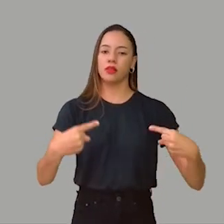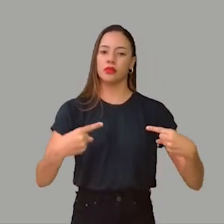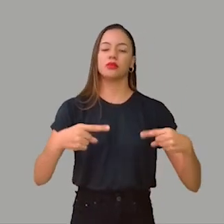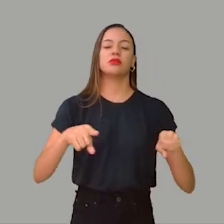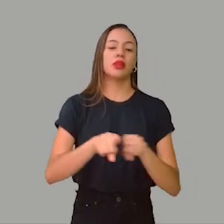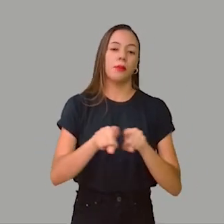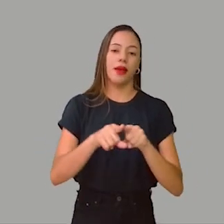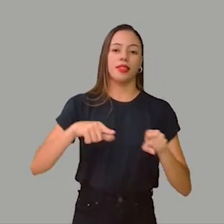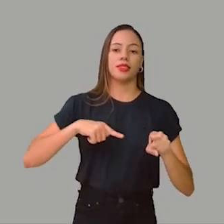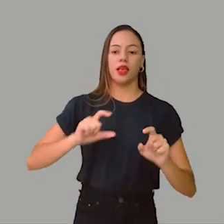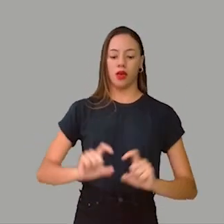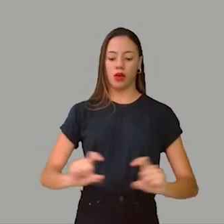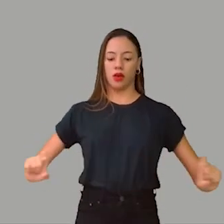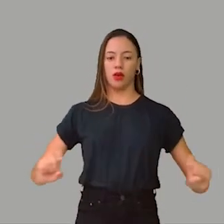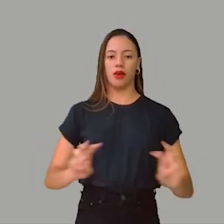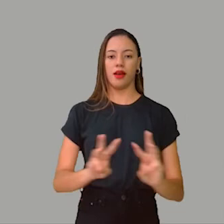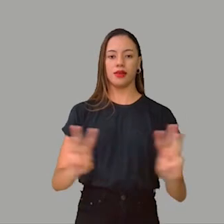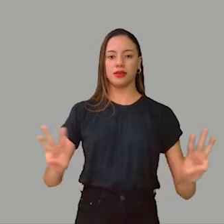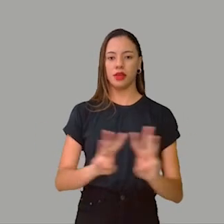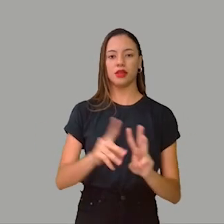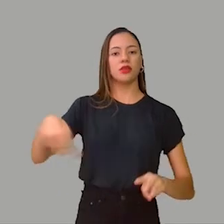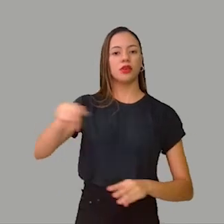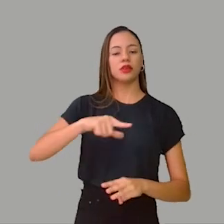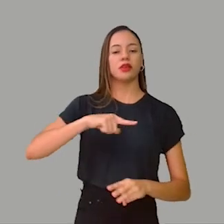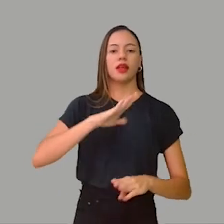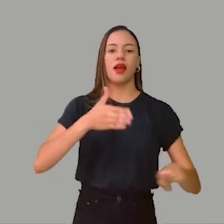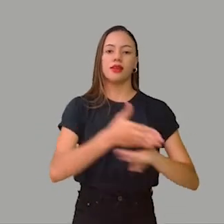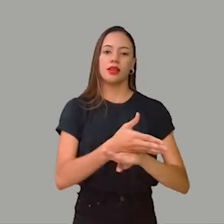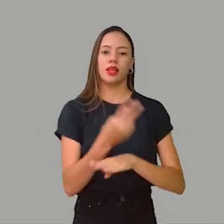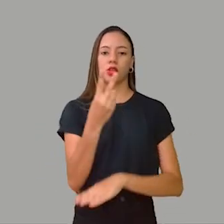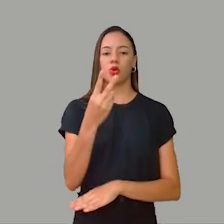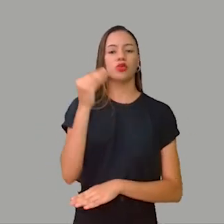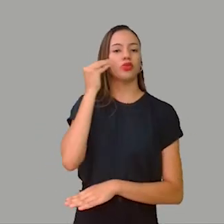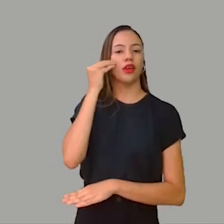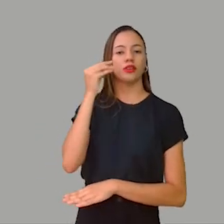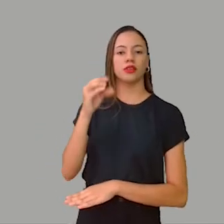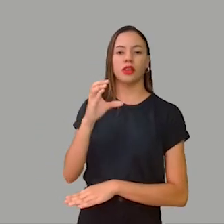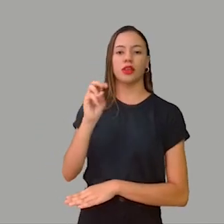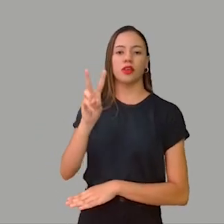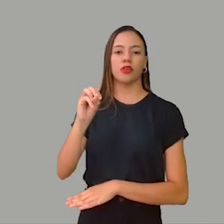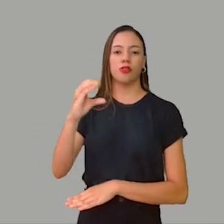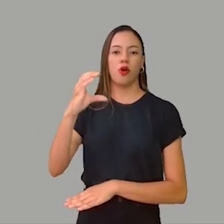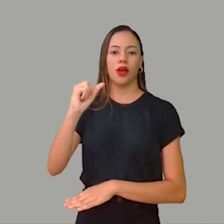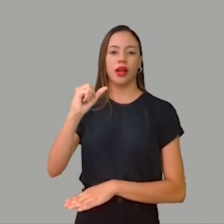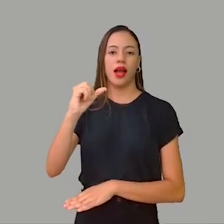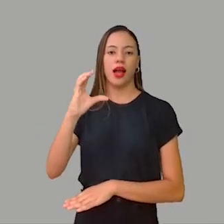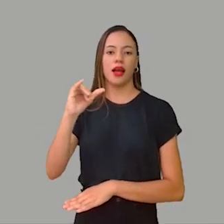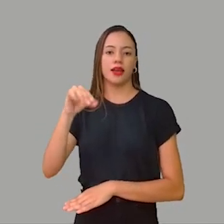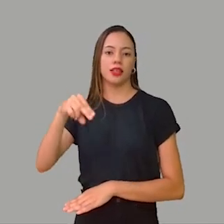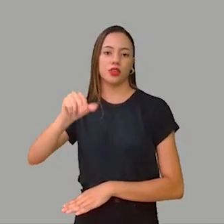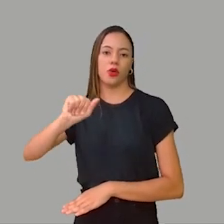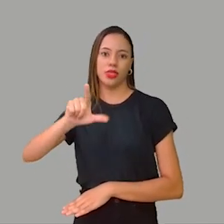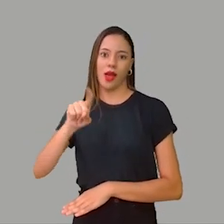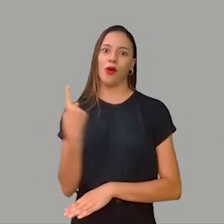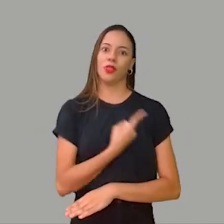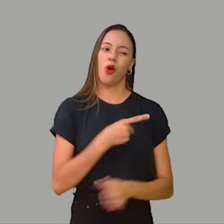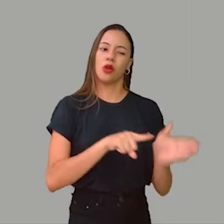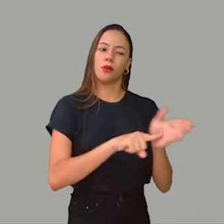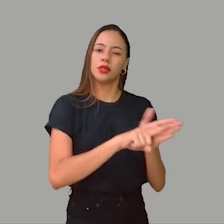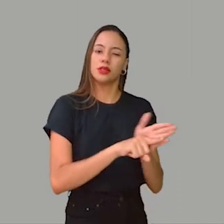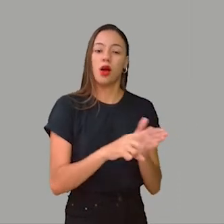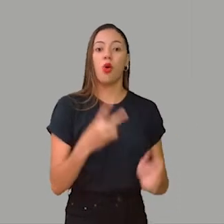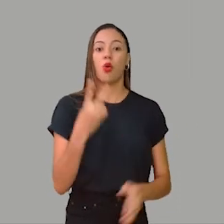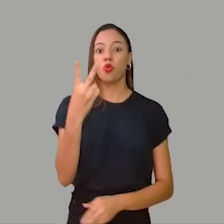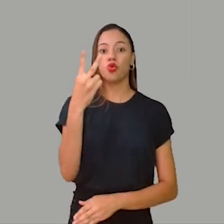tiver. E aí você vai ter acesso a 2 testes vocacionais super legais. A gente fez essa pesquisa para vocês. Ambos os testes